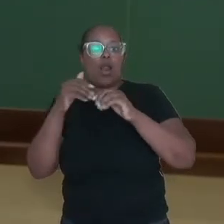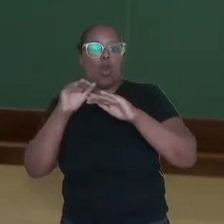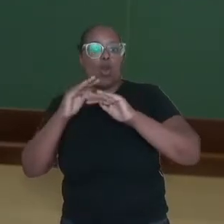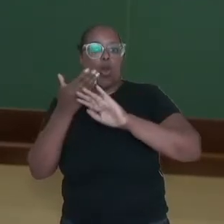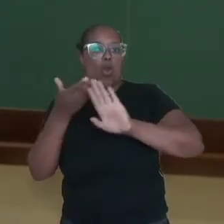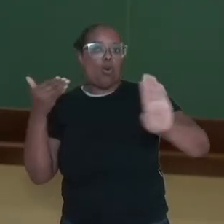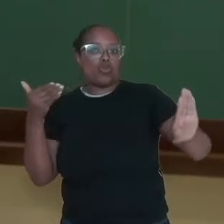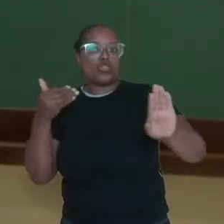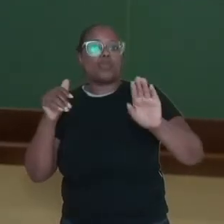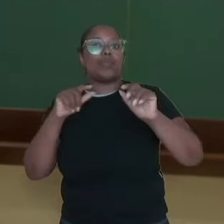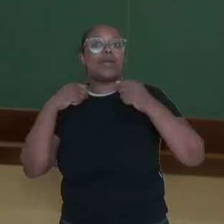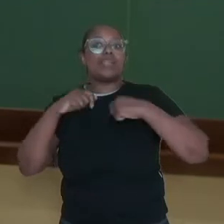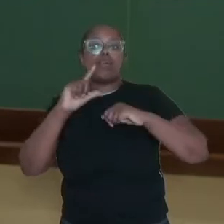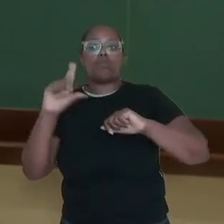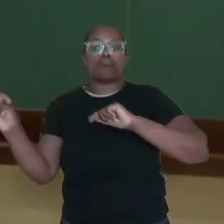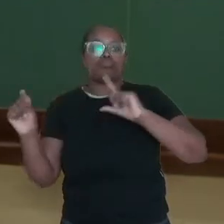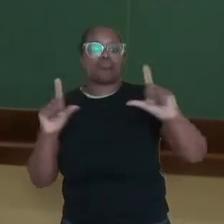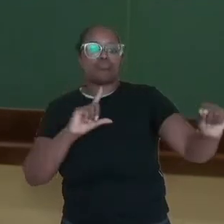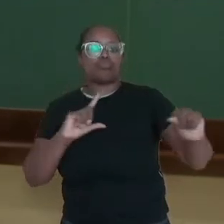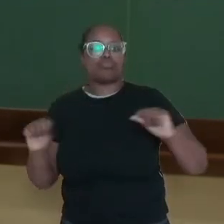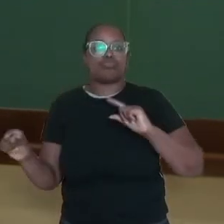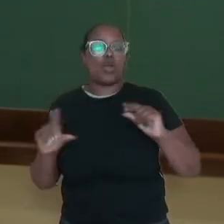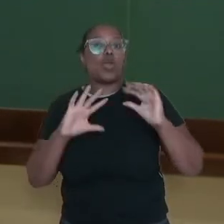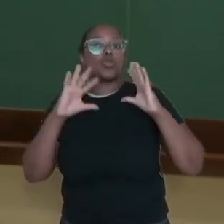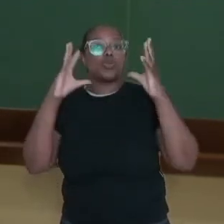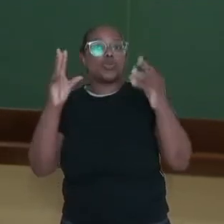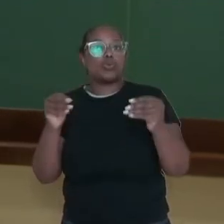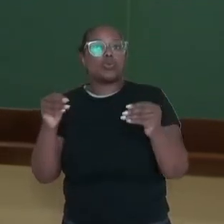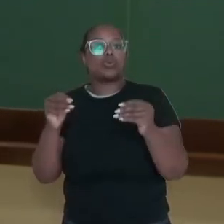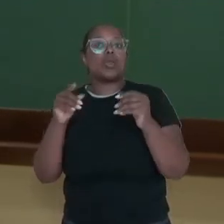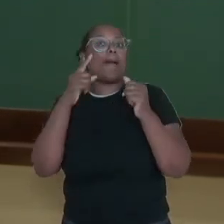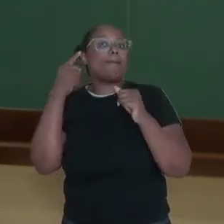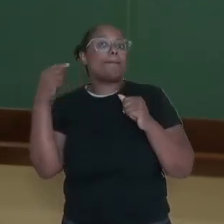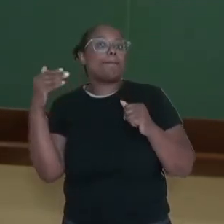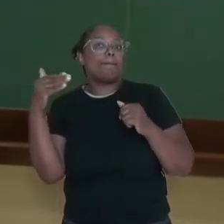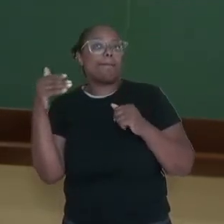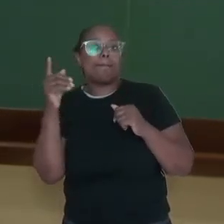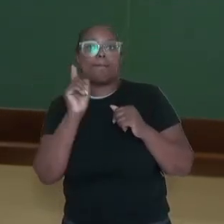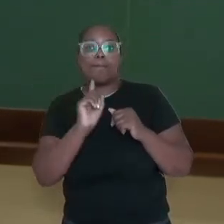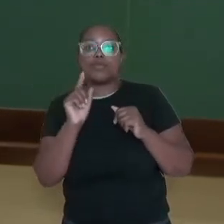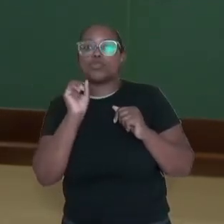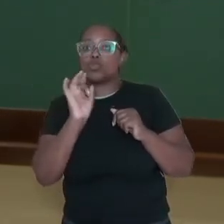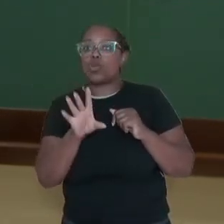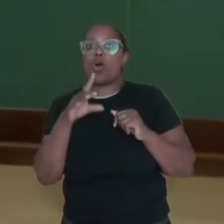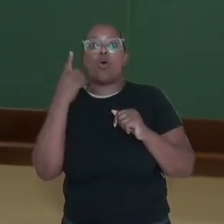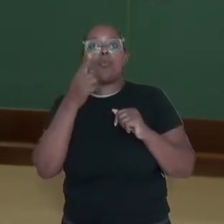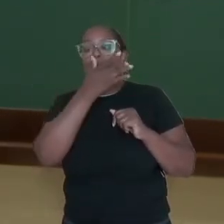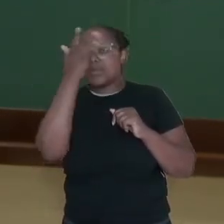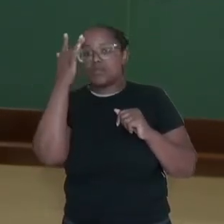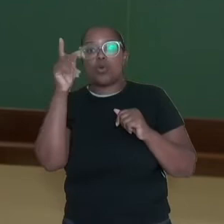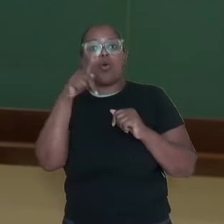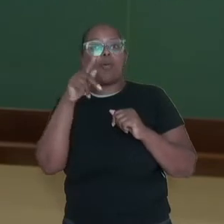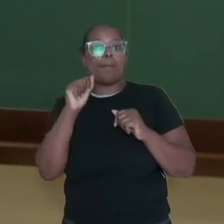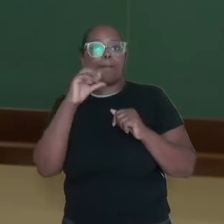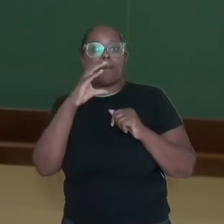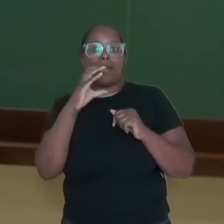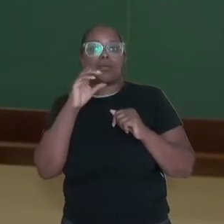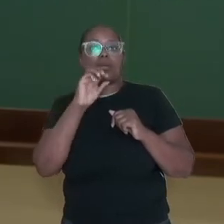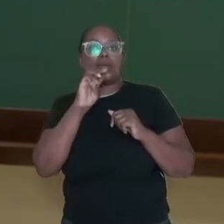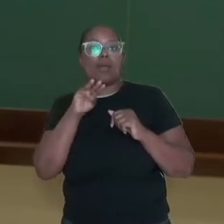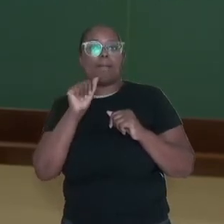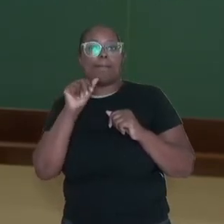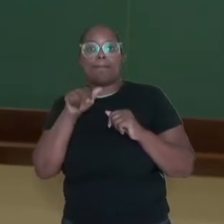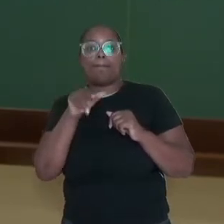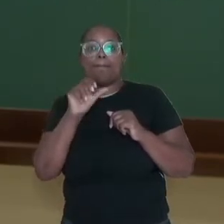Pac-Man. Todos, incluindo o Pac-Man, são obrigados a se movimentarem somente nas linhas da quadra.